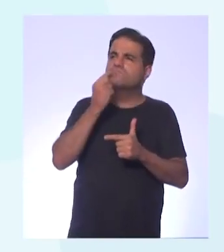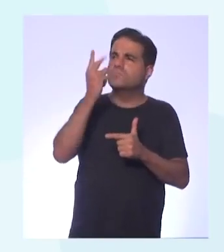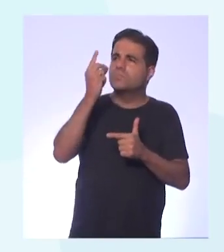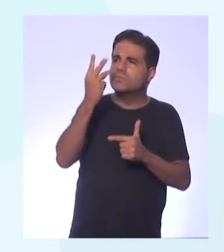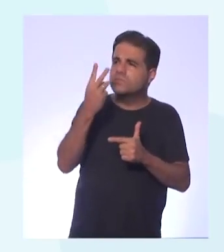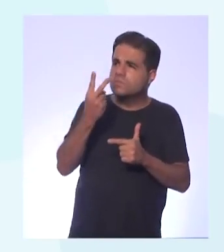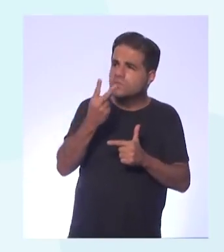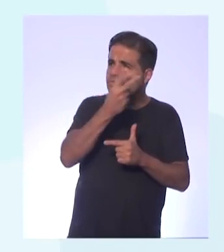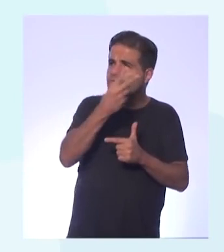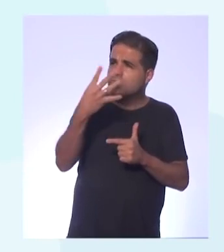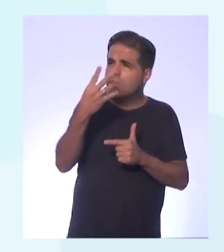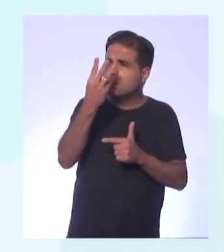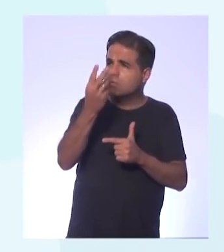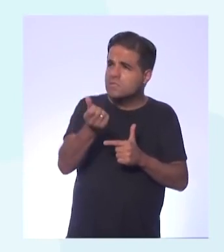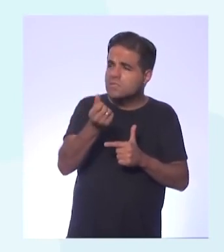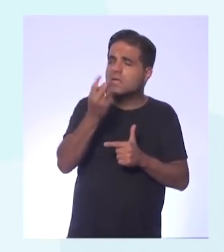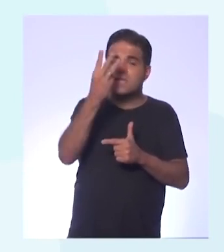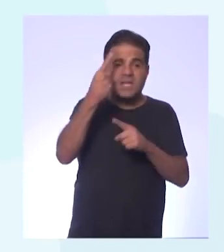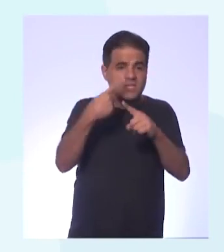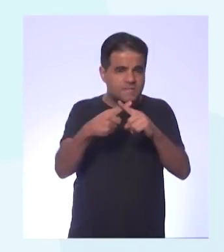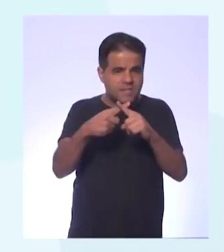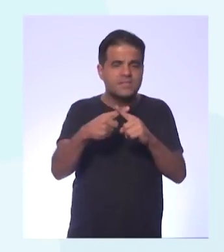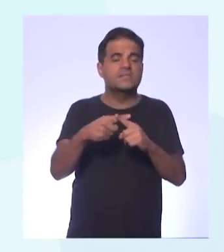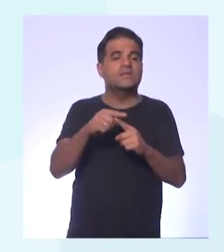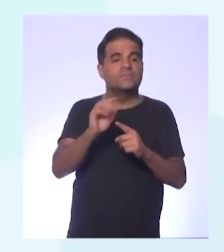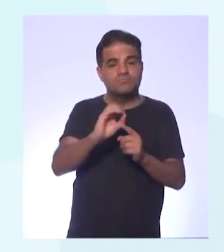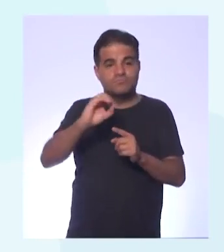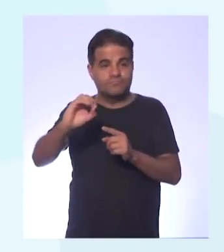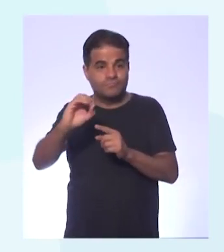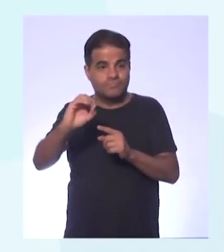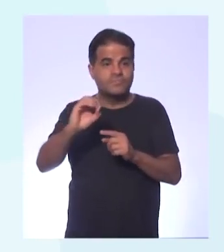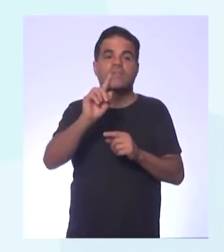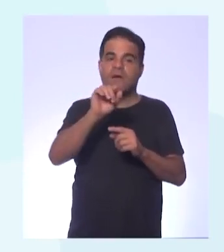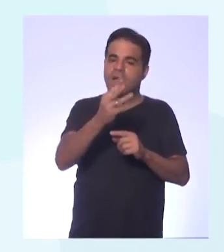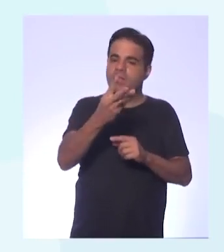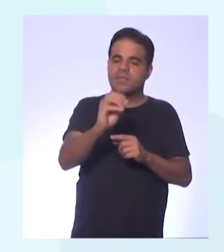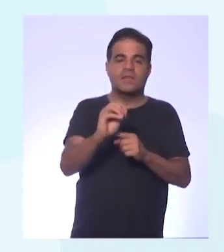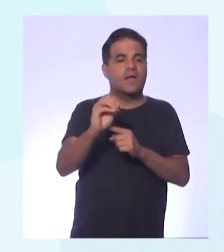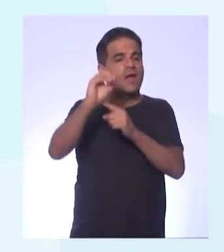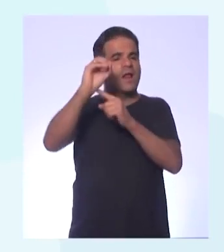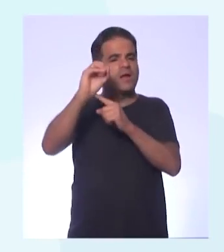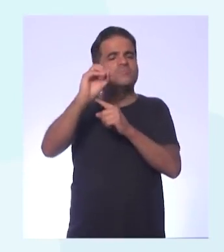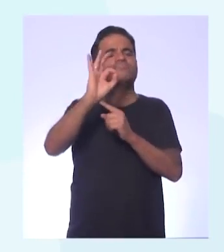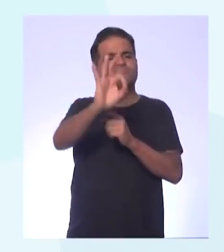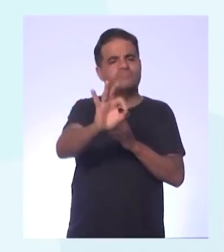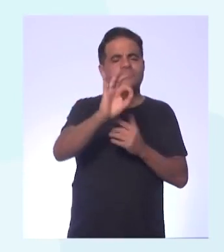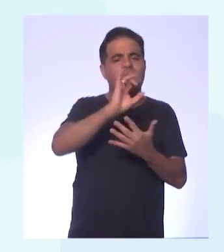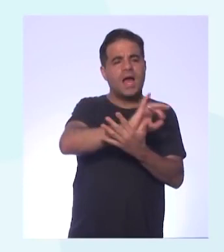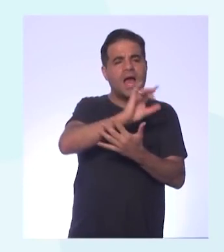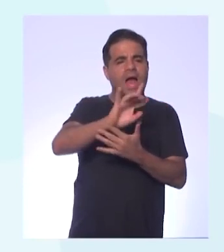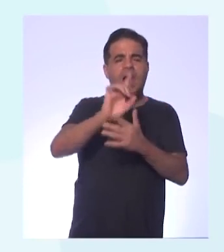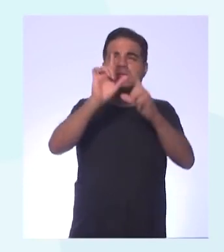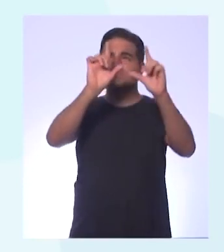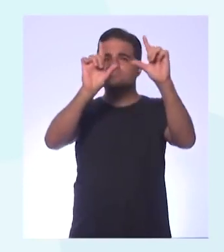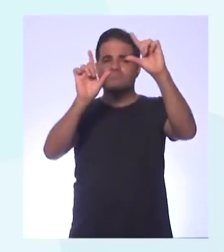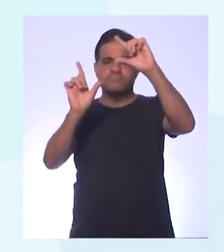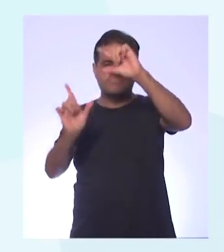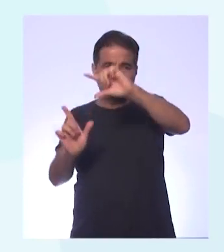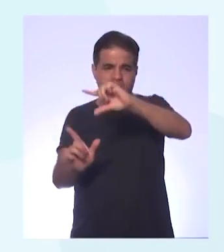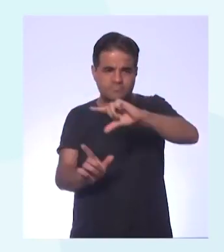24, 36. 3 vezes, né? Como tem o zero do lado, 30 graus. Quer dizer que cada partezinha